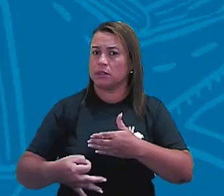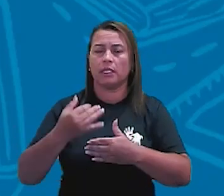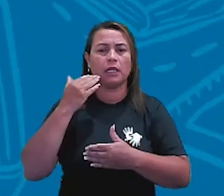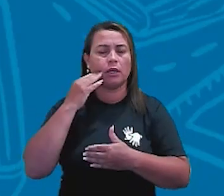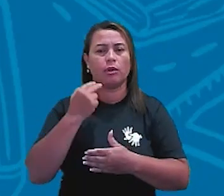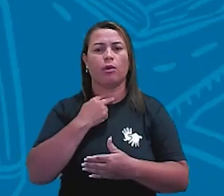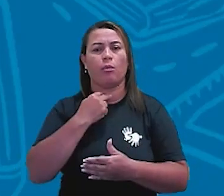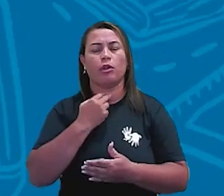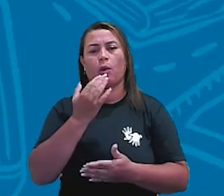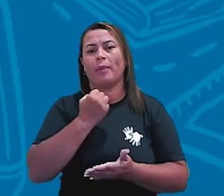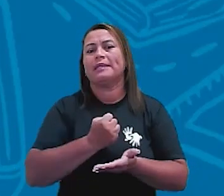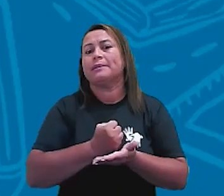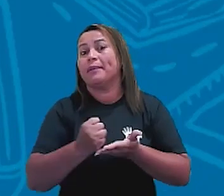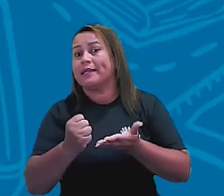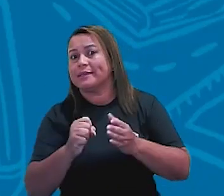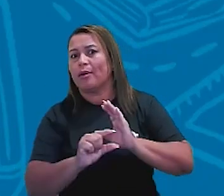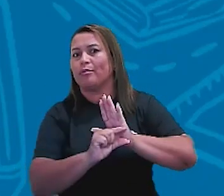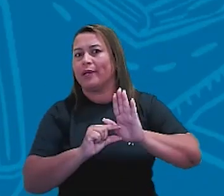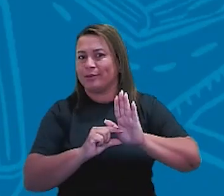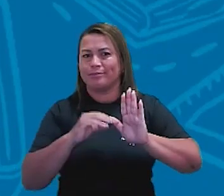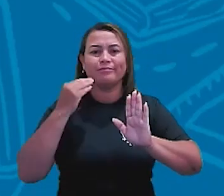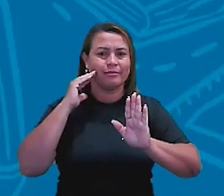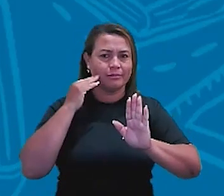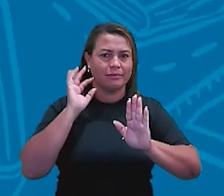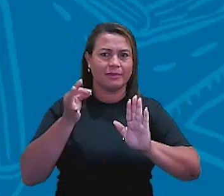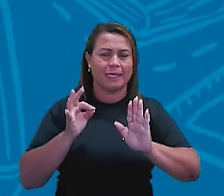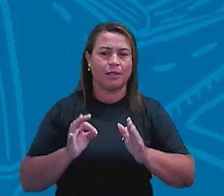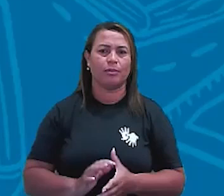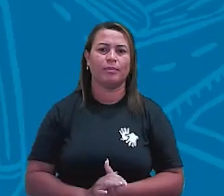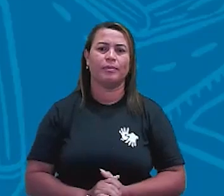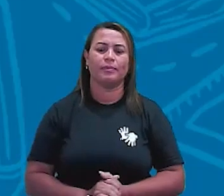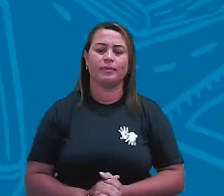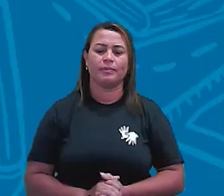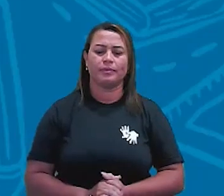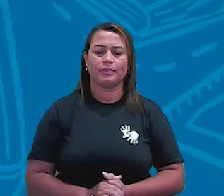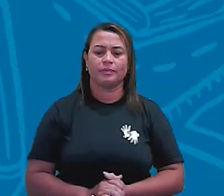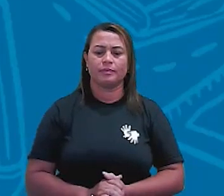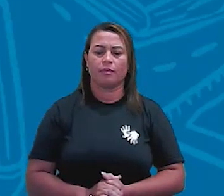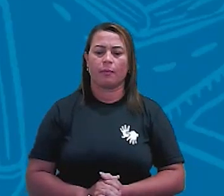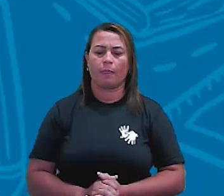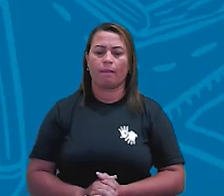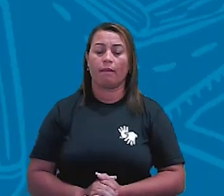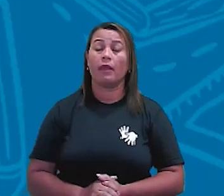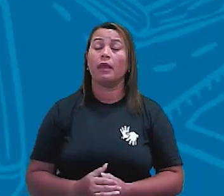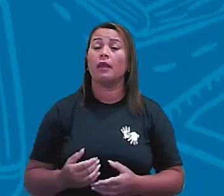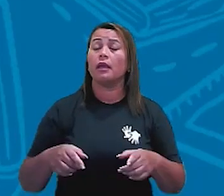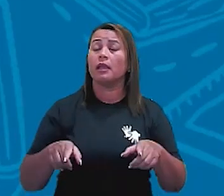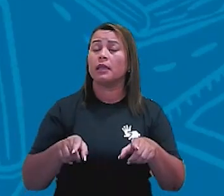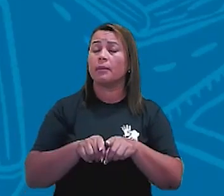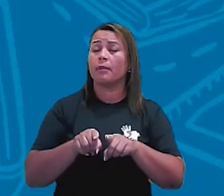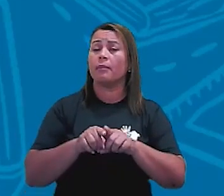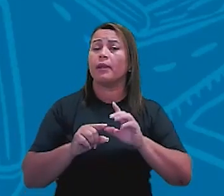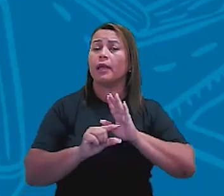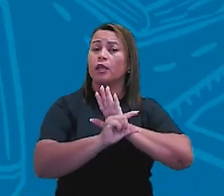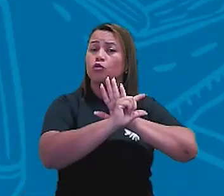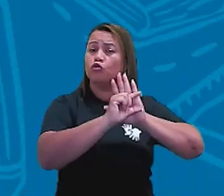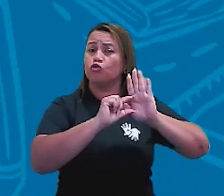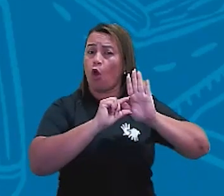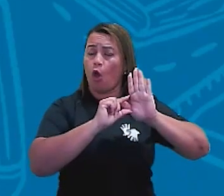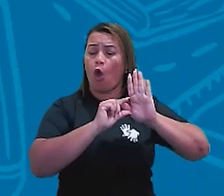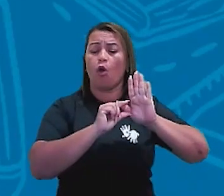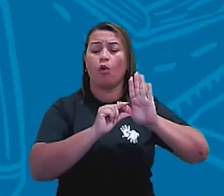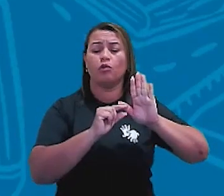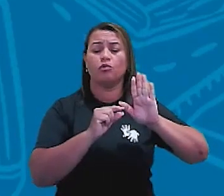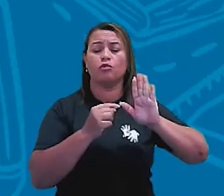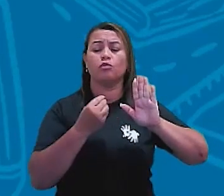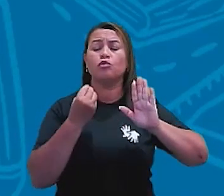indicado que consuma esse produto após esse prazo de validade. certo? E aí, o que é que os rótulos dos alimentos não